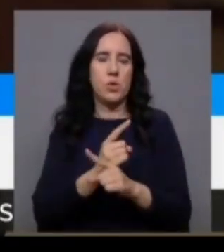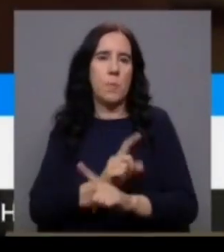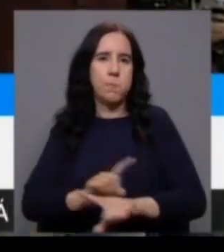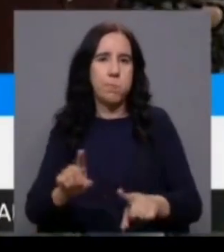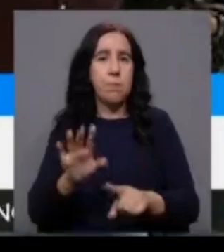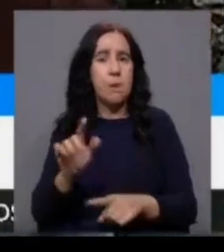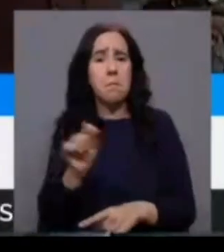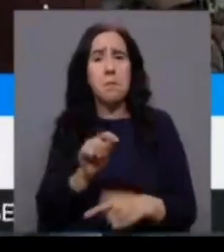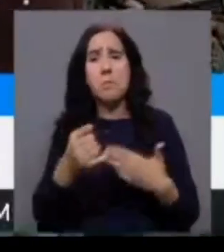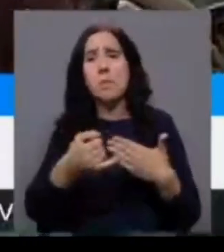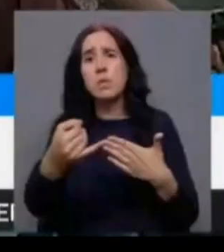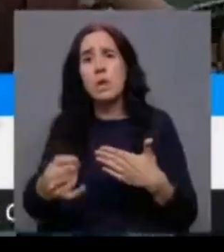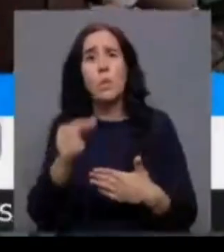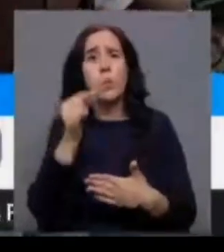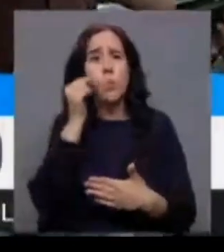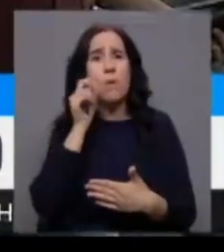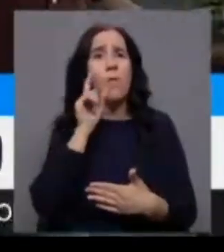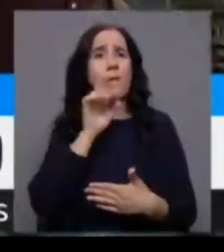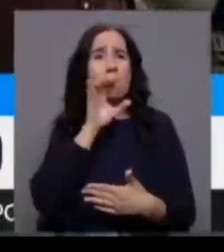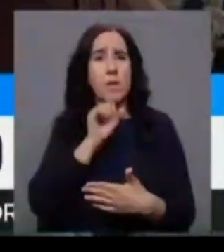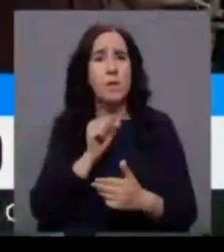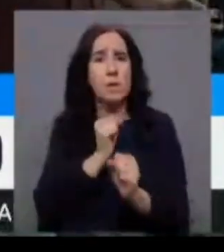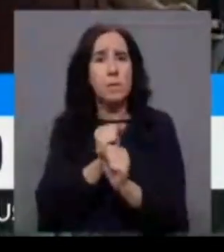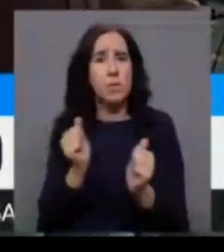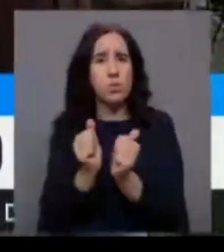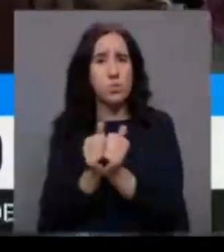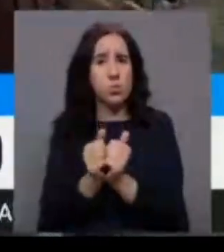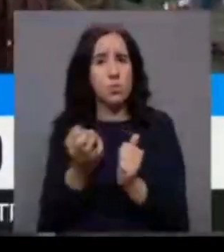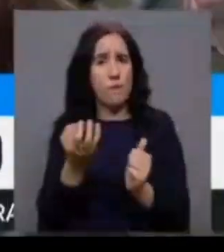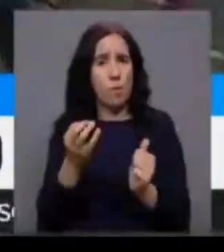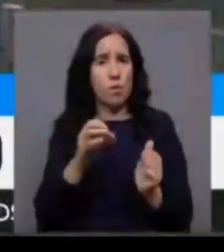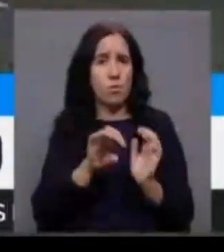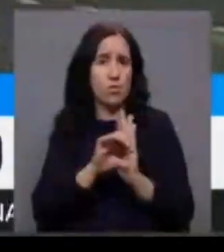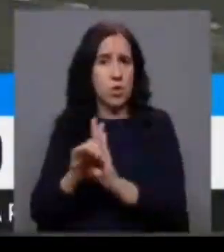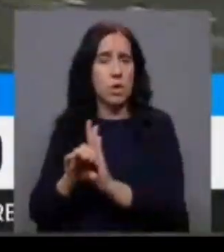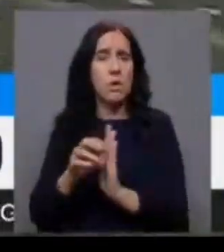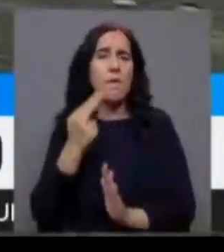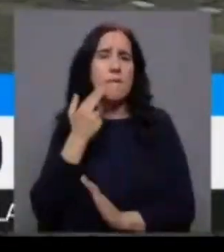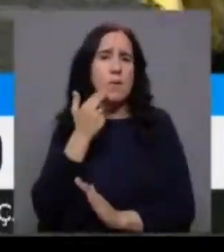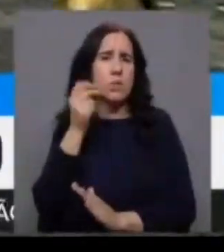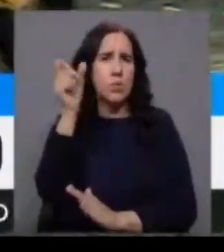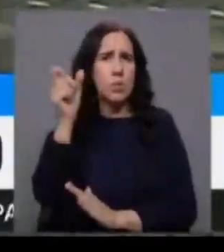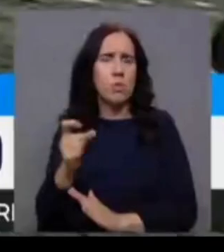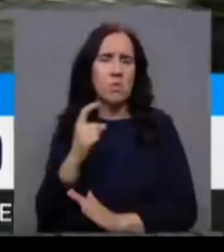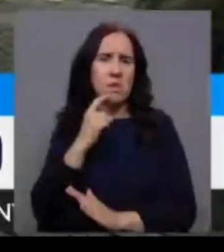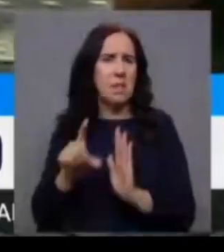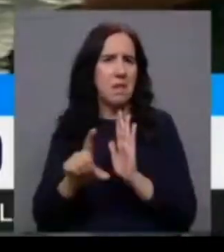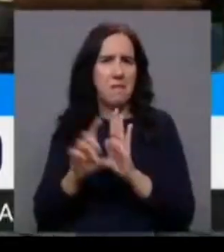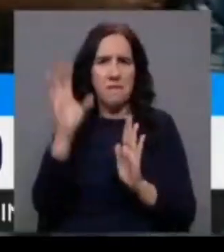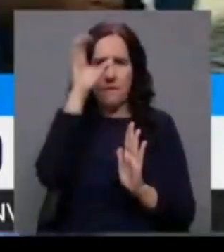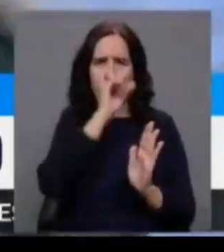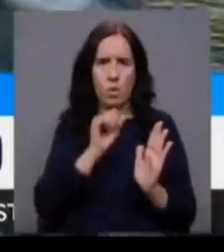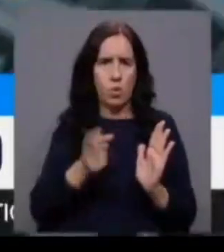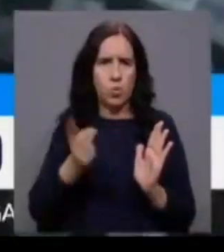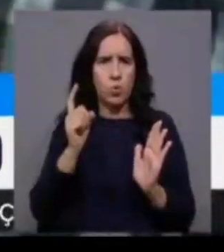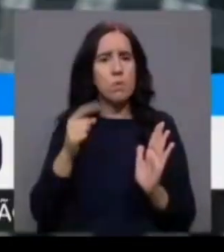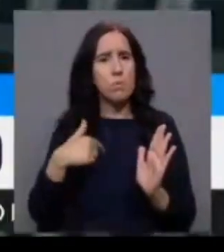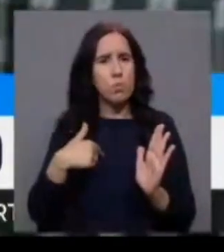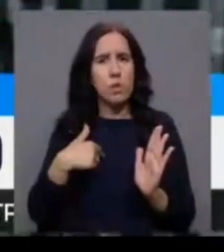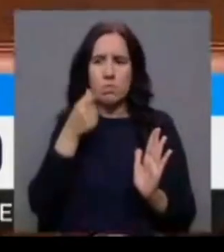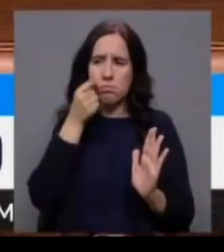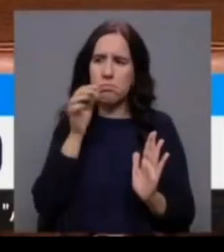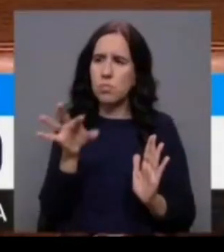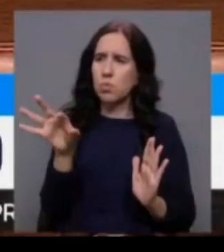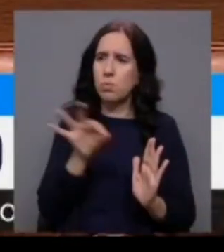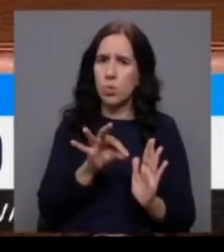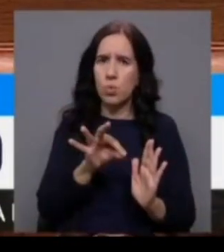mais tarde, pai e filha passaram a trabalhar juntos para o Chega. Ventura diz que a situação não viola a lei, porque foi ele a nomear Manuel Matias